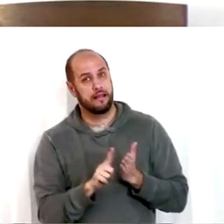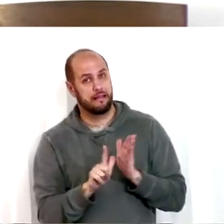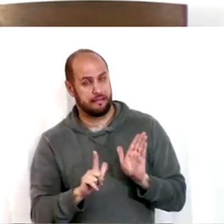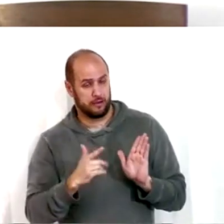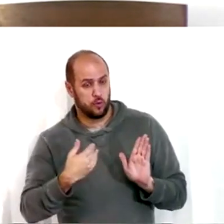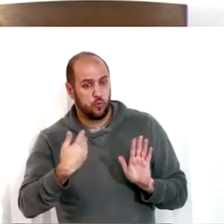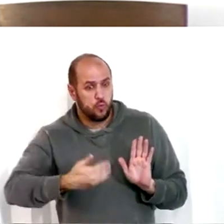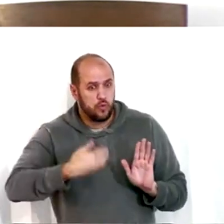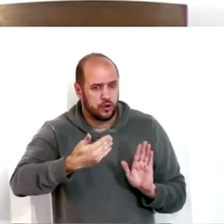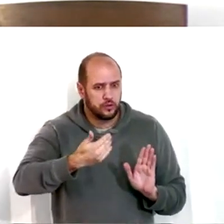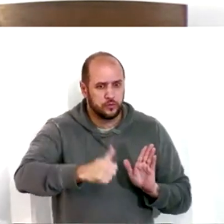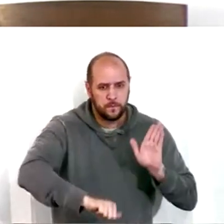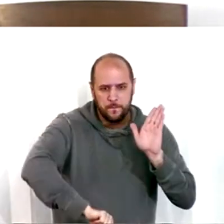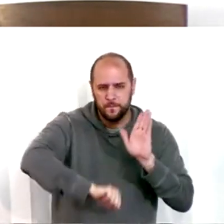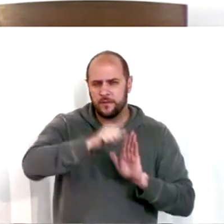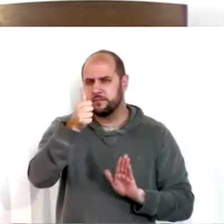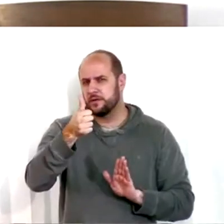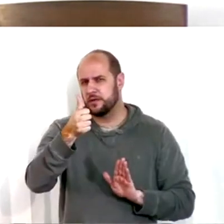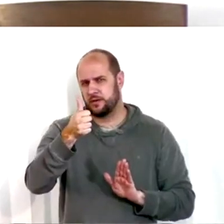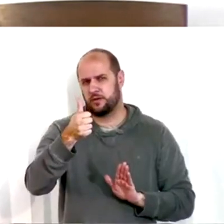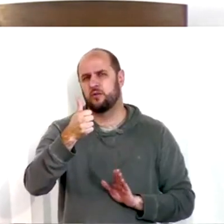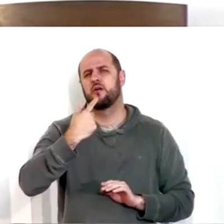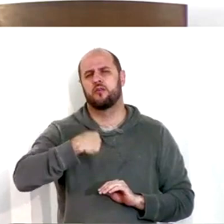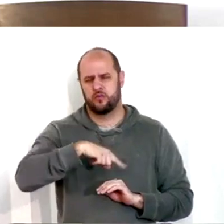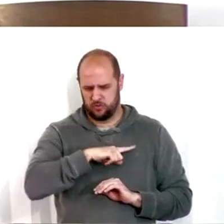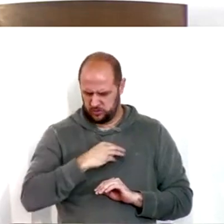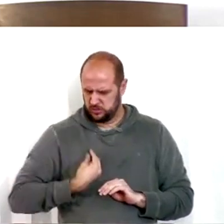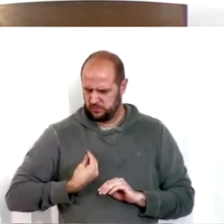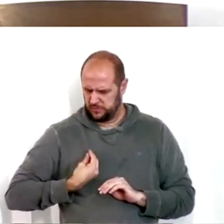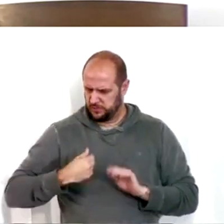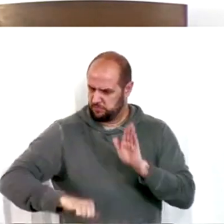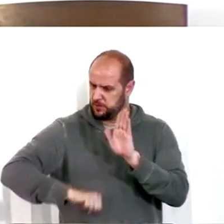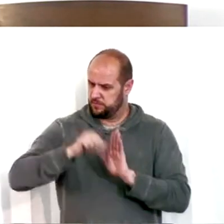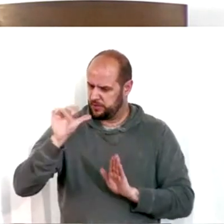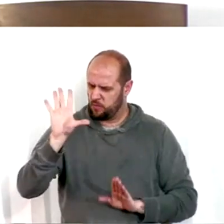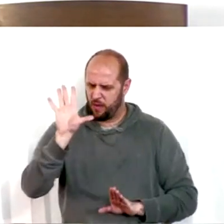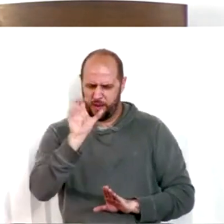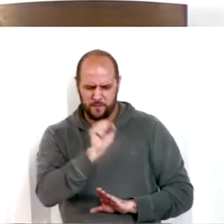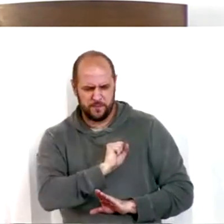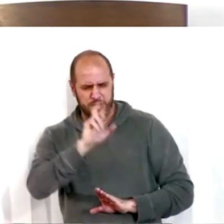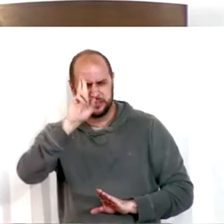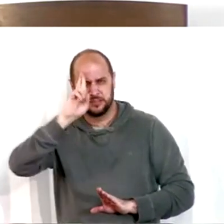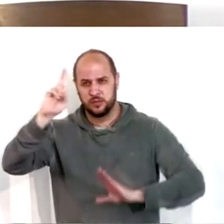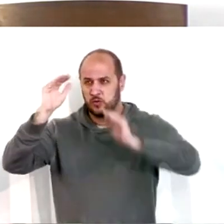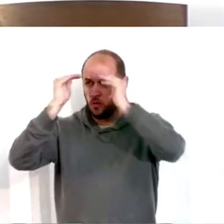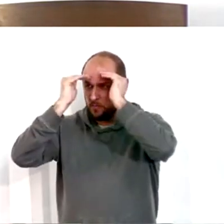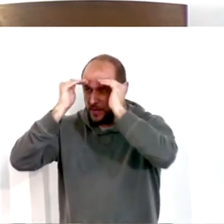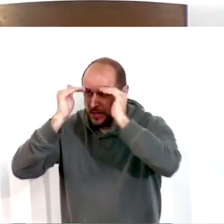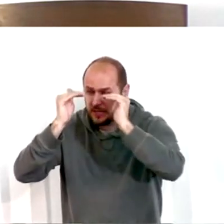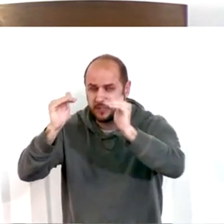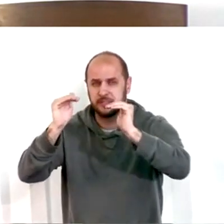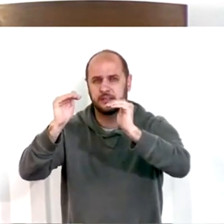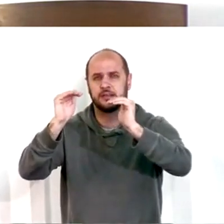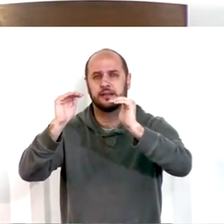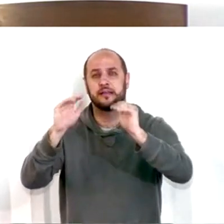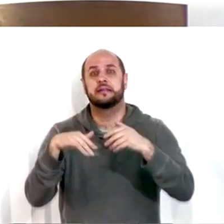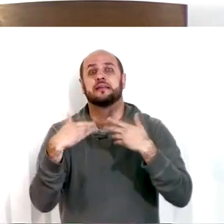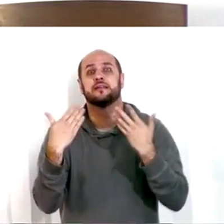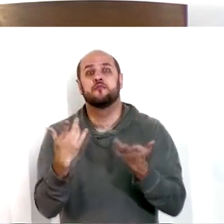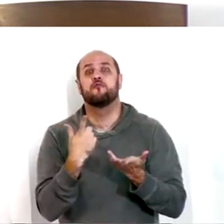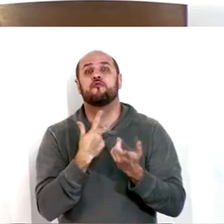número 1 em nossa vida é amar o Senhor e obedecê-lo, então os nossos